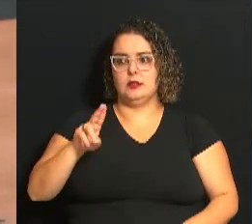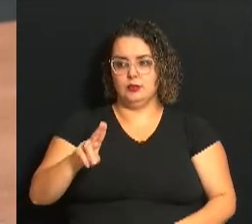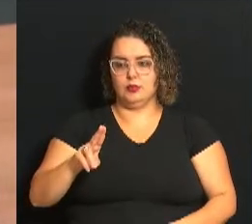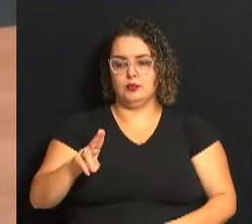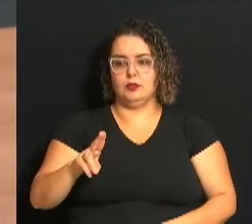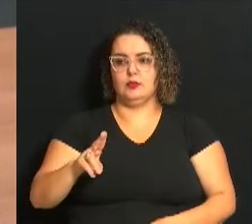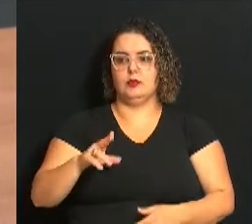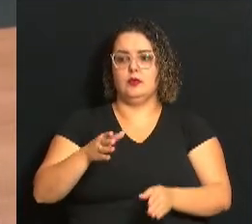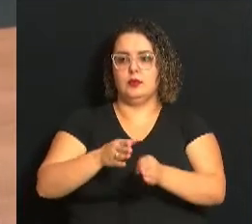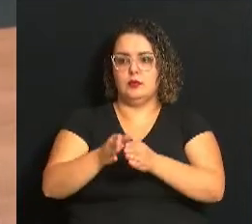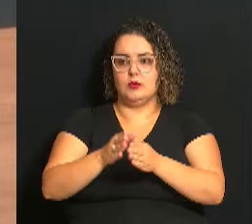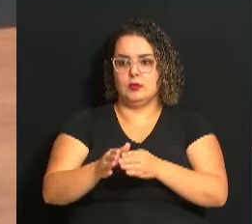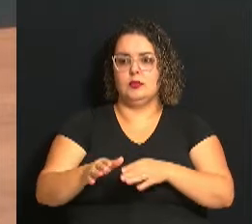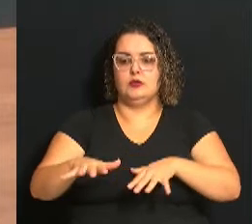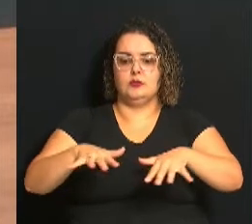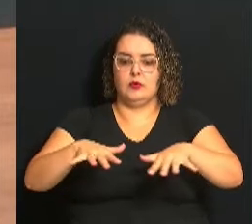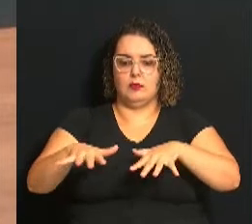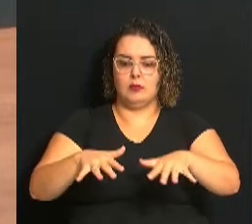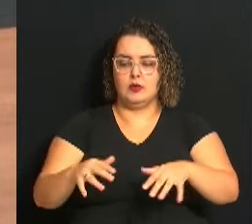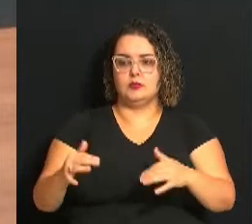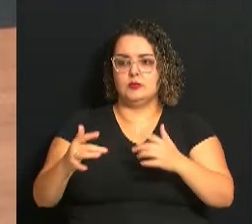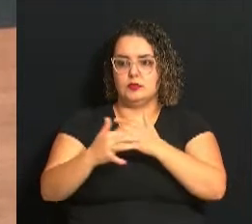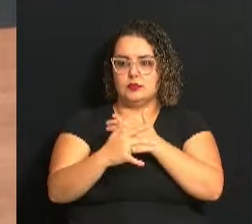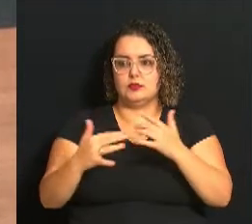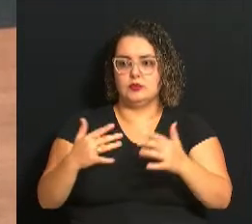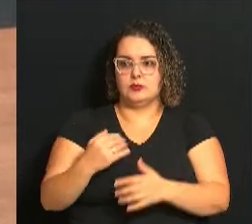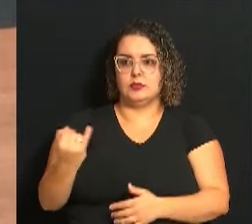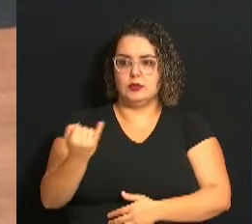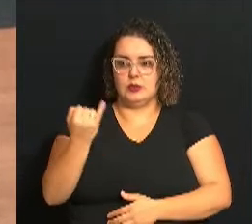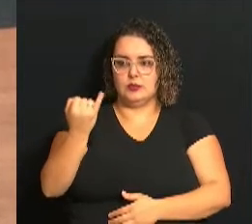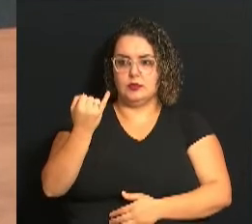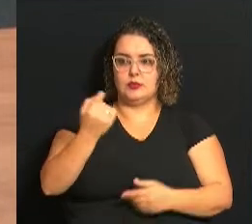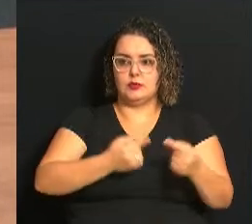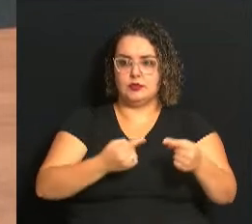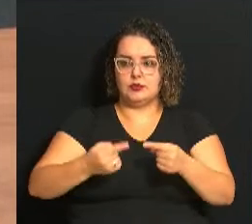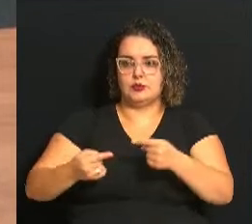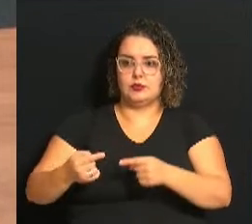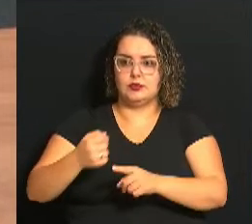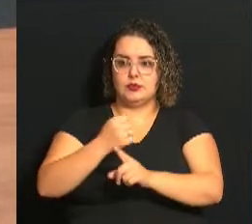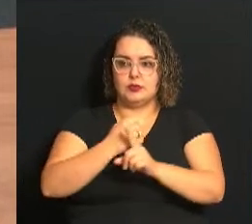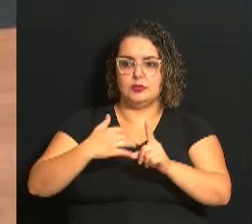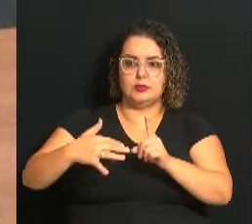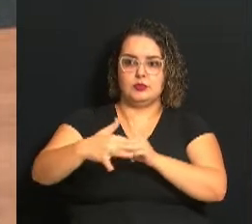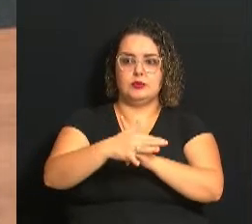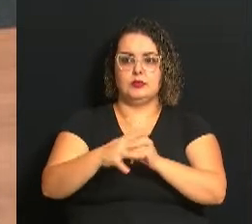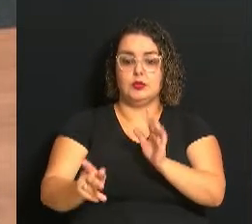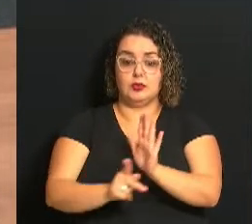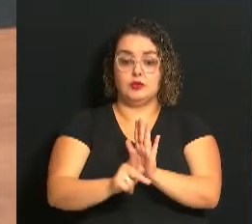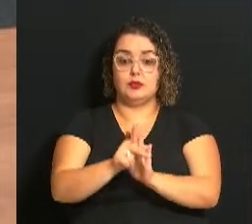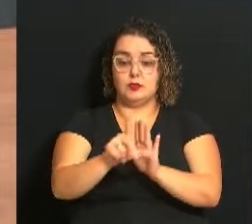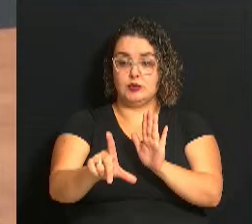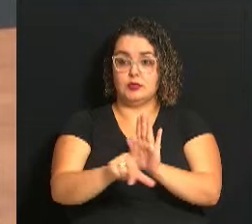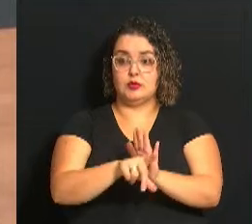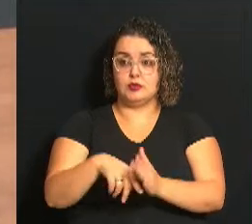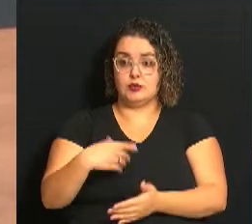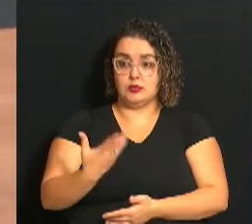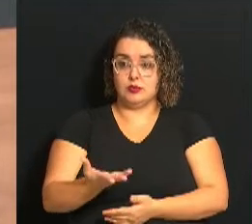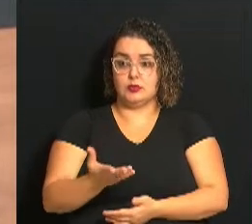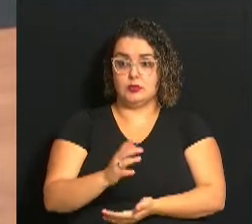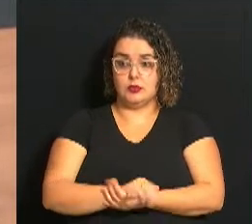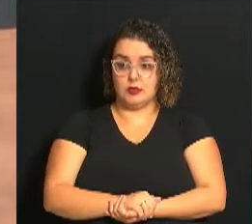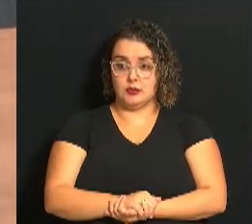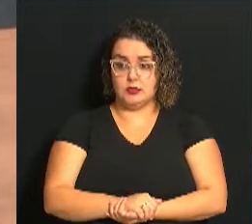E eu acho que é importante discutir com a sociedade, né? Então, esse projeto de lei, ele vem de encontro com